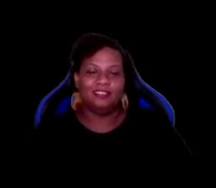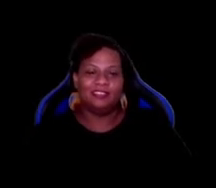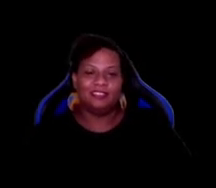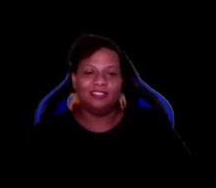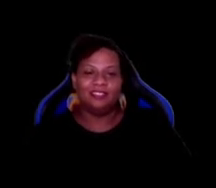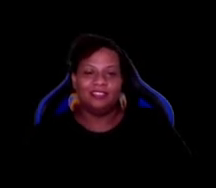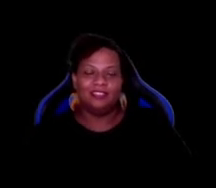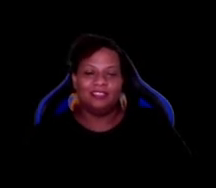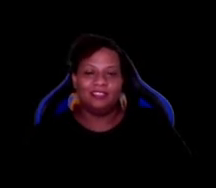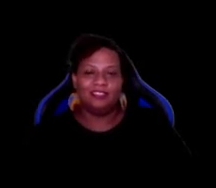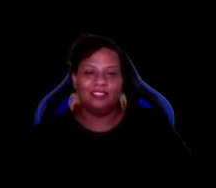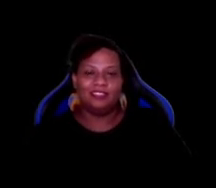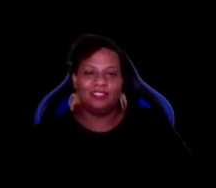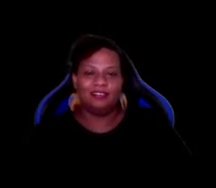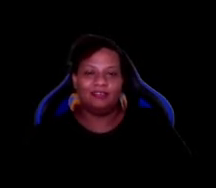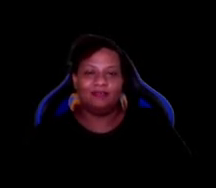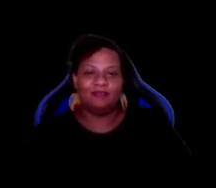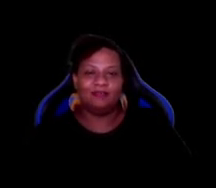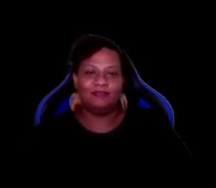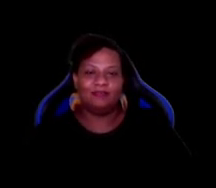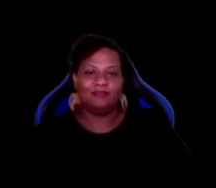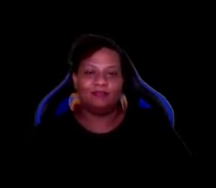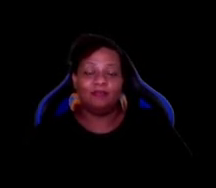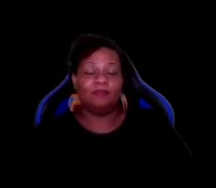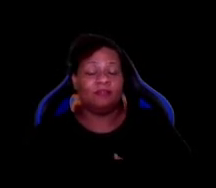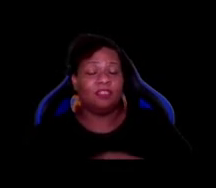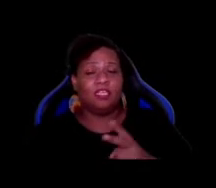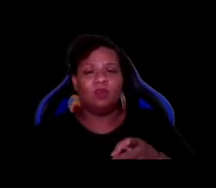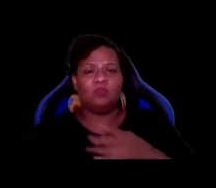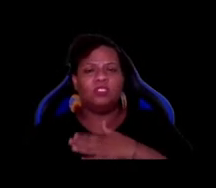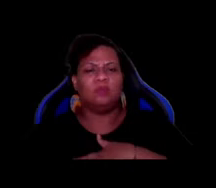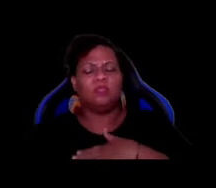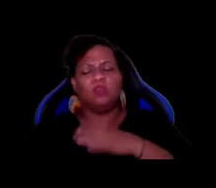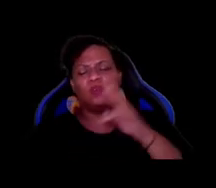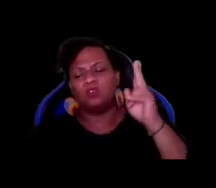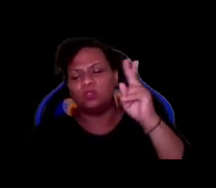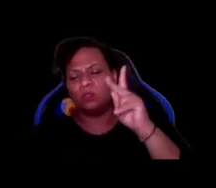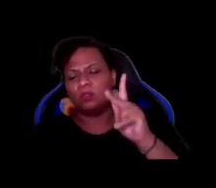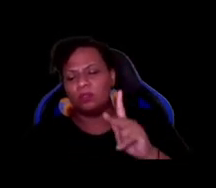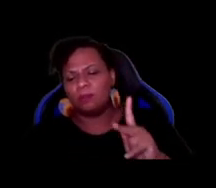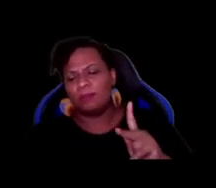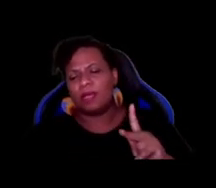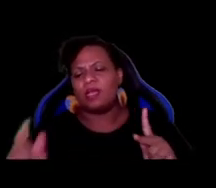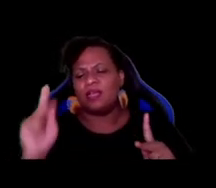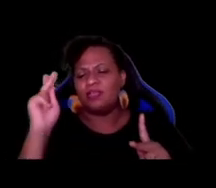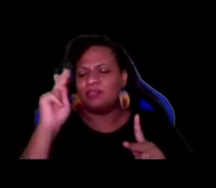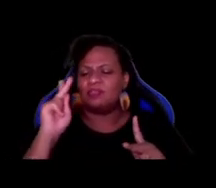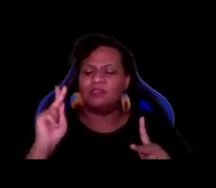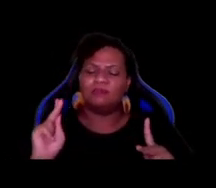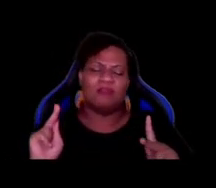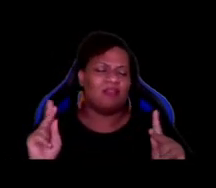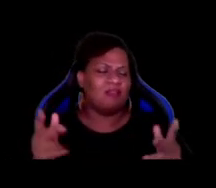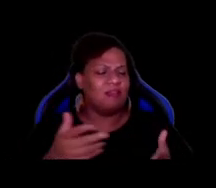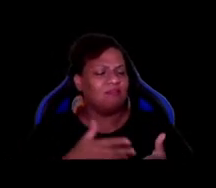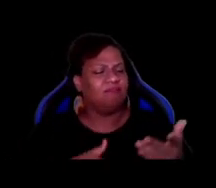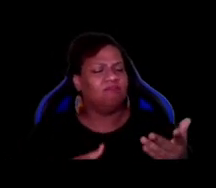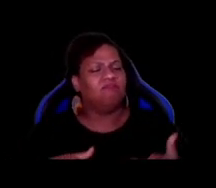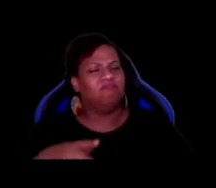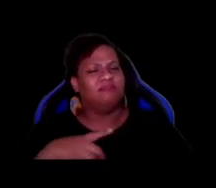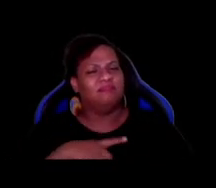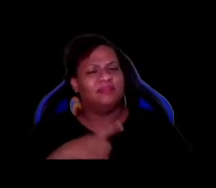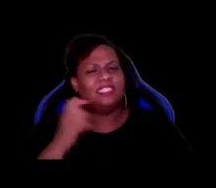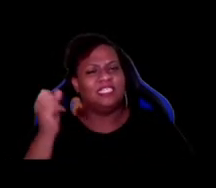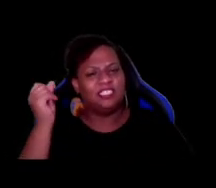muito de buscar o apaziguamento, mesmo na diversidade, eu